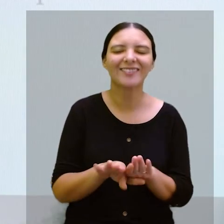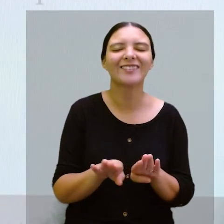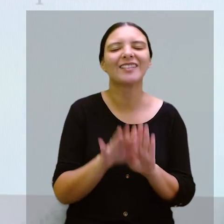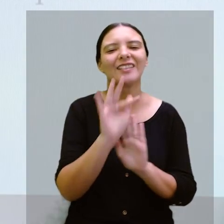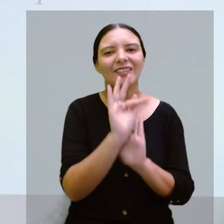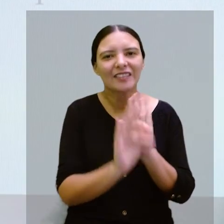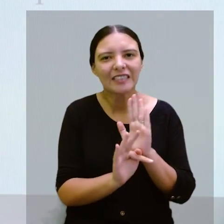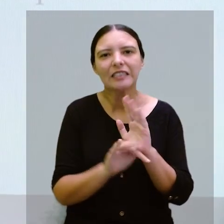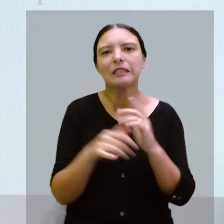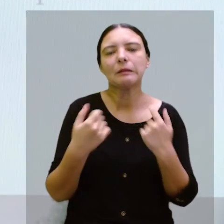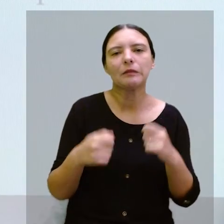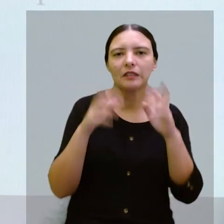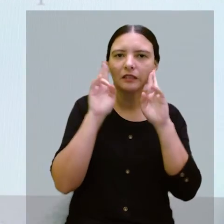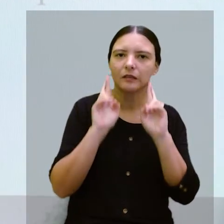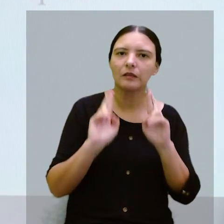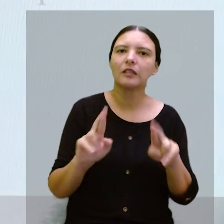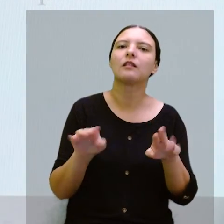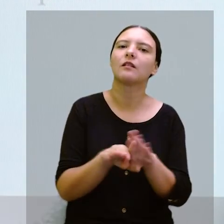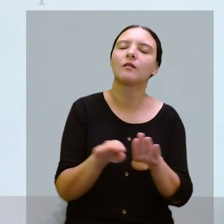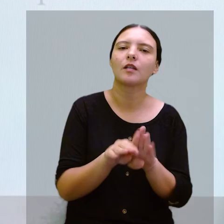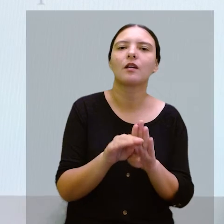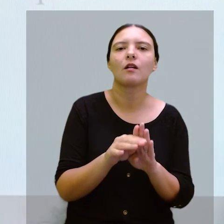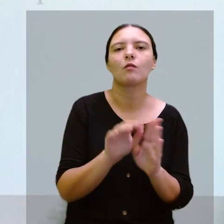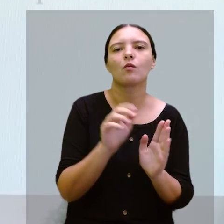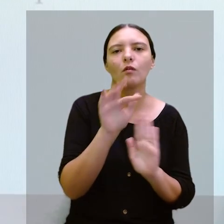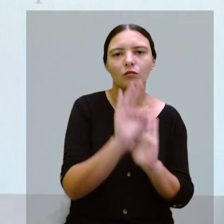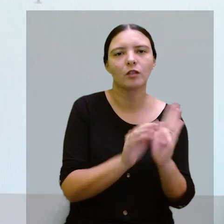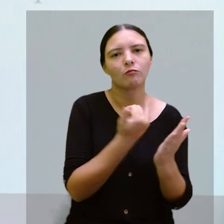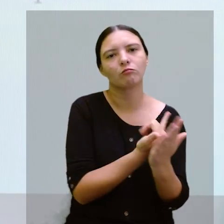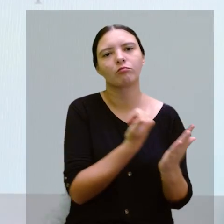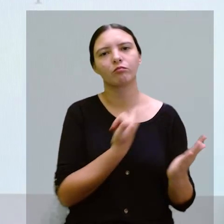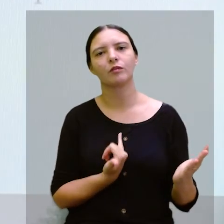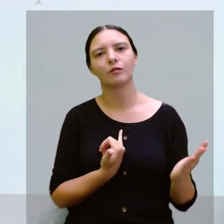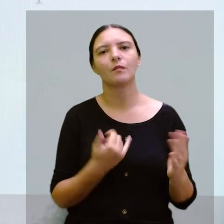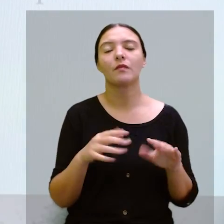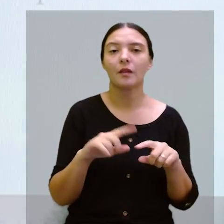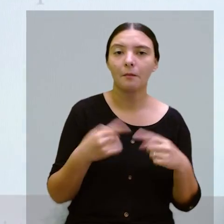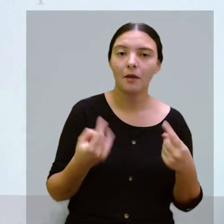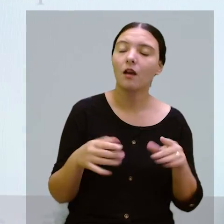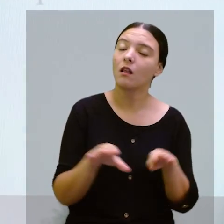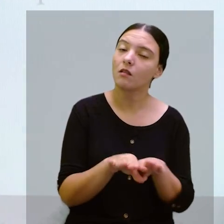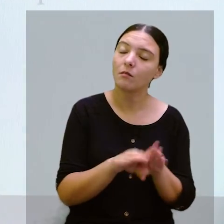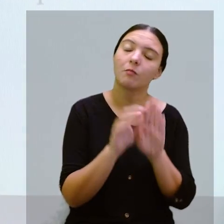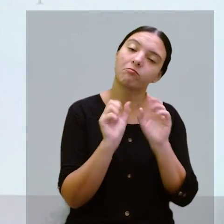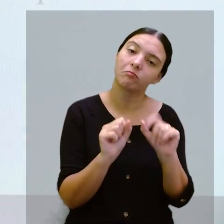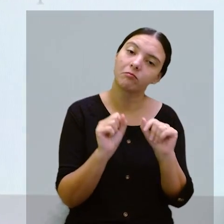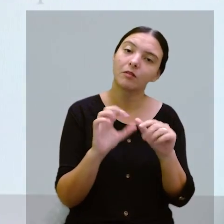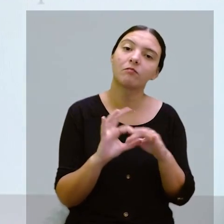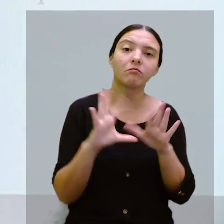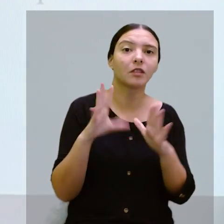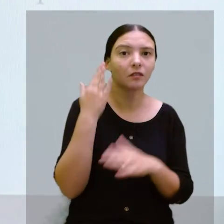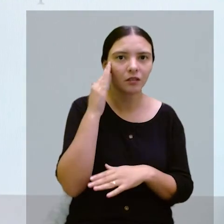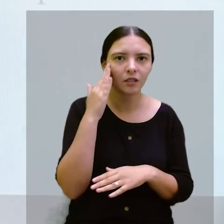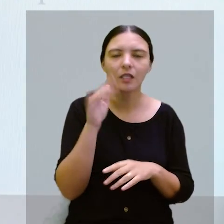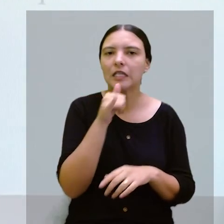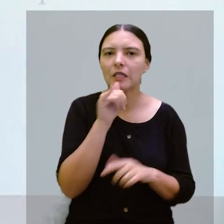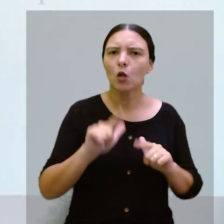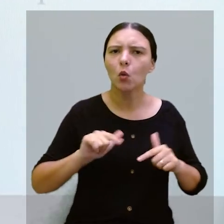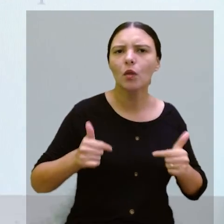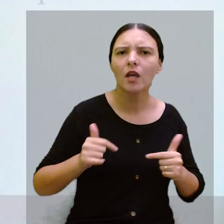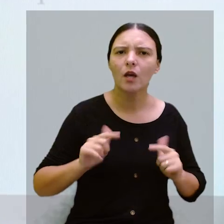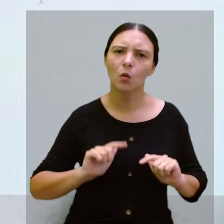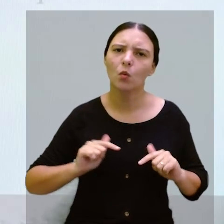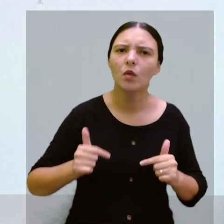certo nível de respeito ao dado que o texto me traz. Mas também tem uma liberdade interpretativa, né? O que significa lutar,